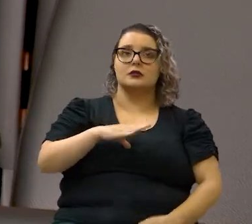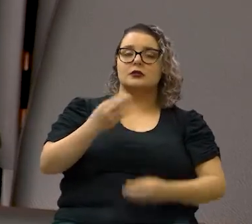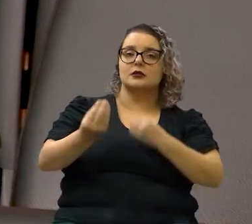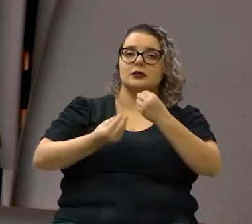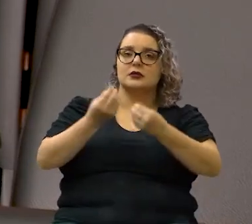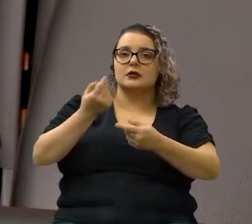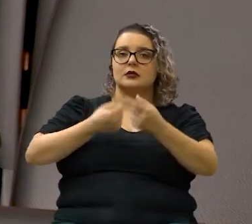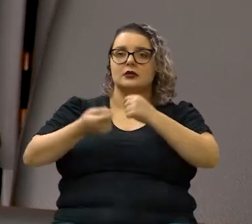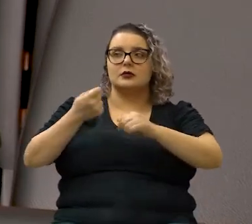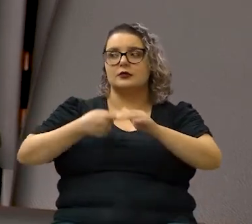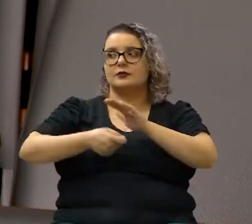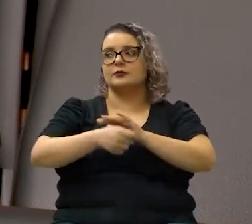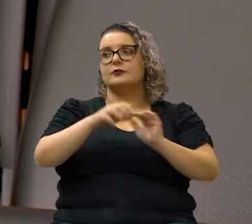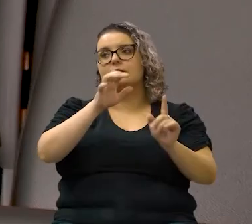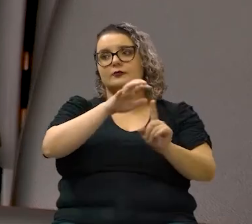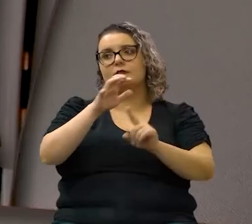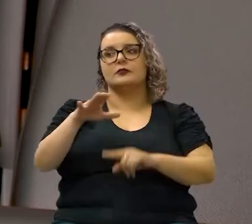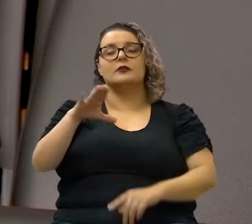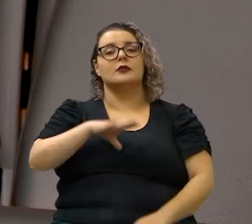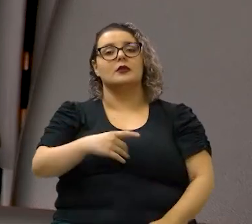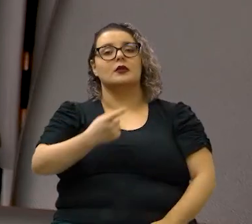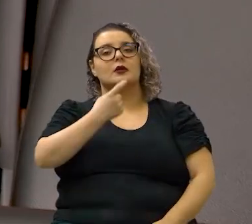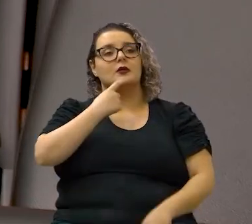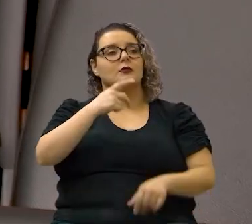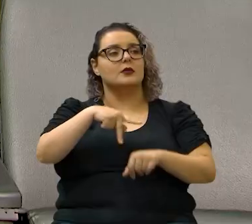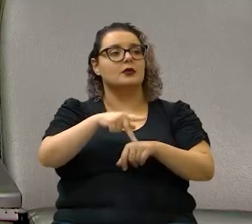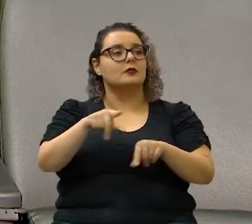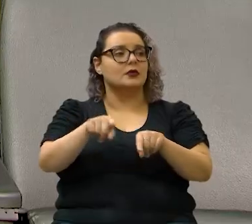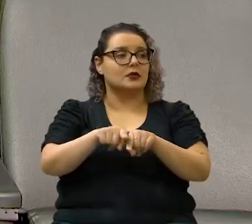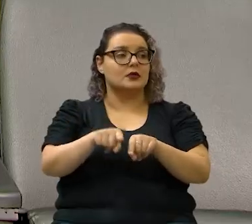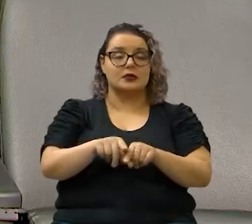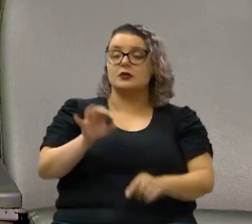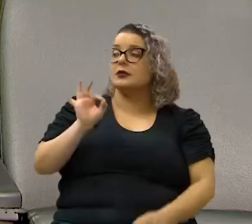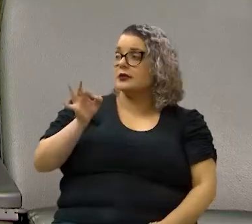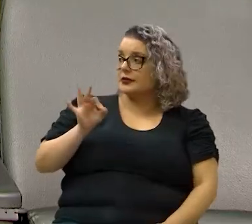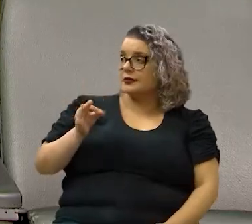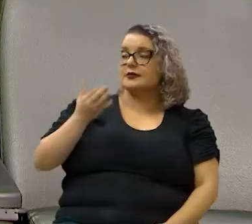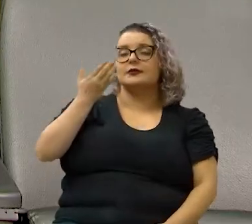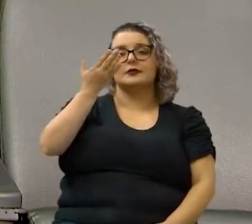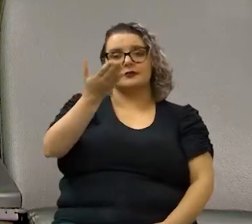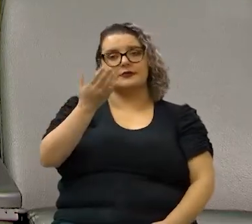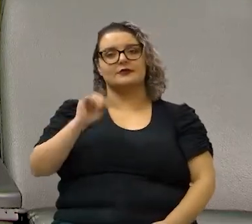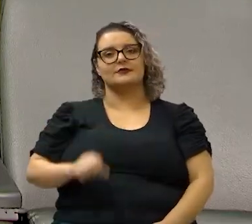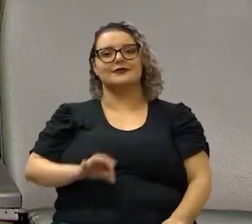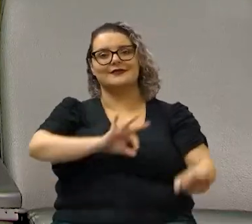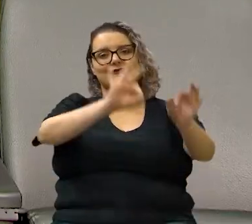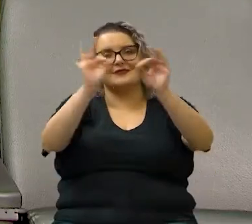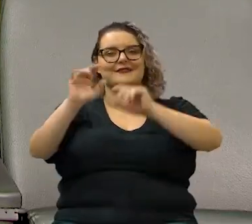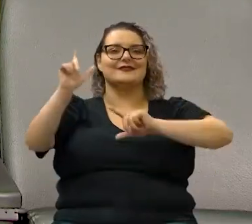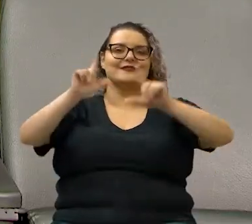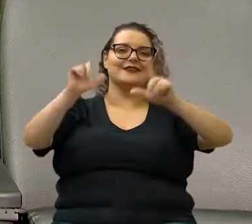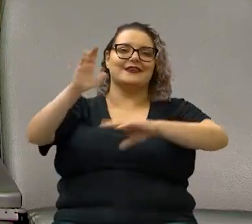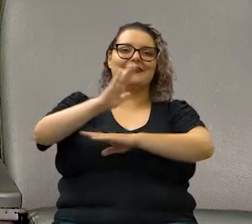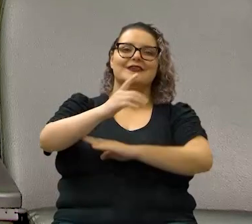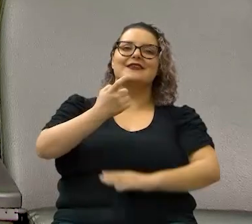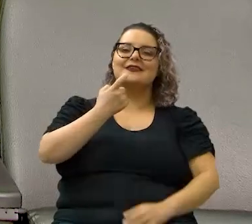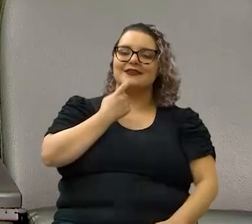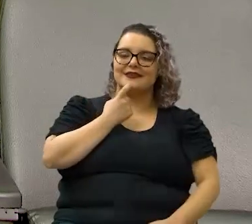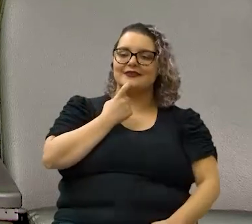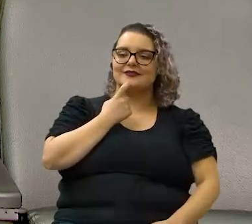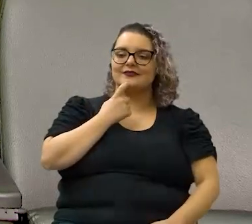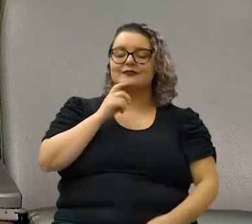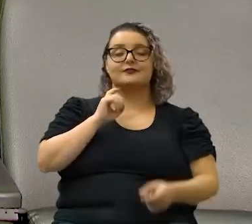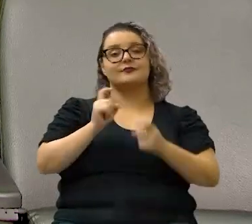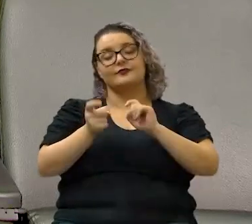investimento e os impactos disso para Campinas e para o país. E certamente você vai acompanhar aqui na tela da TV Câmara